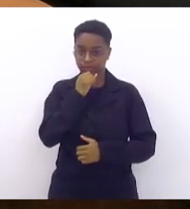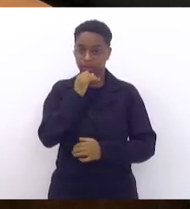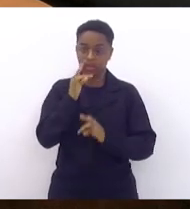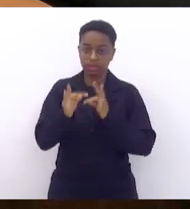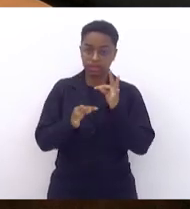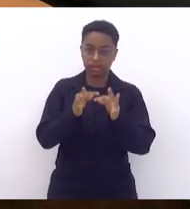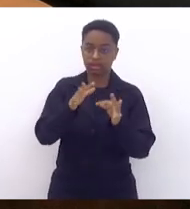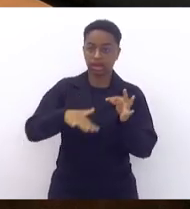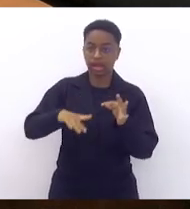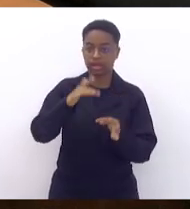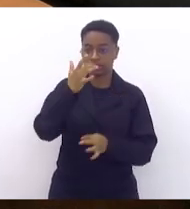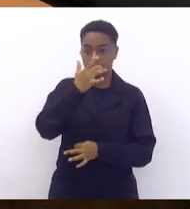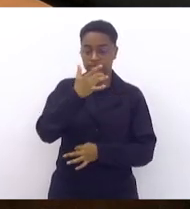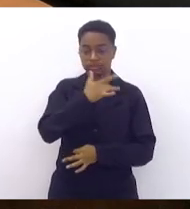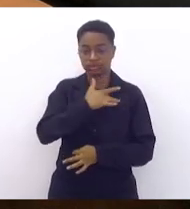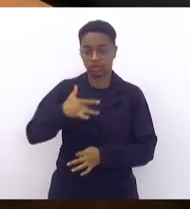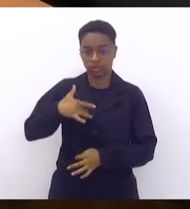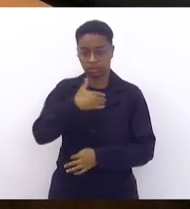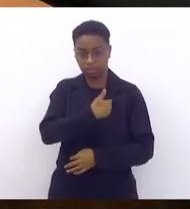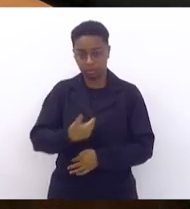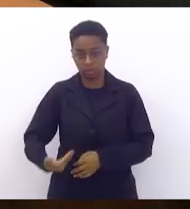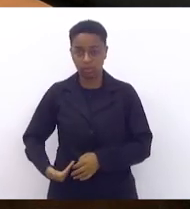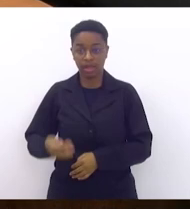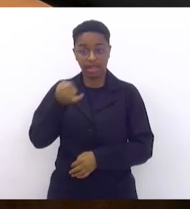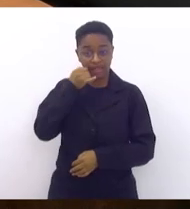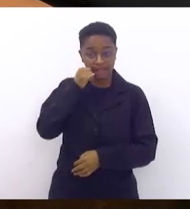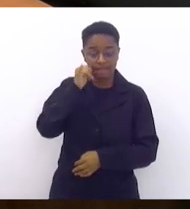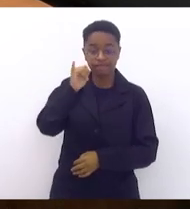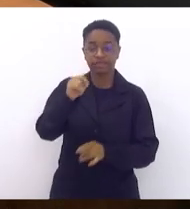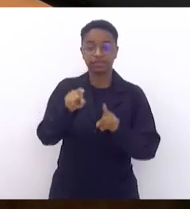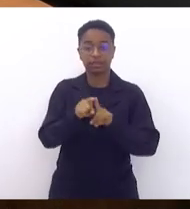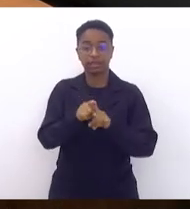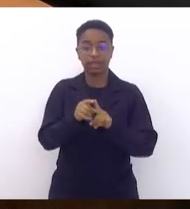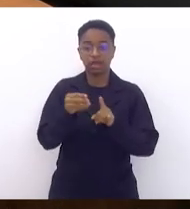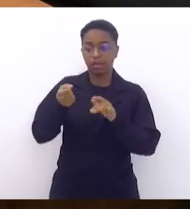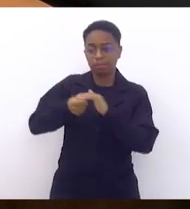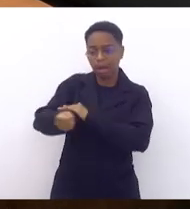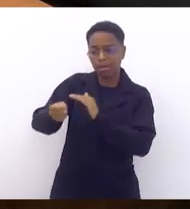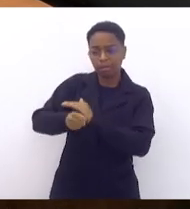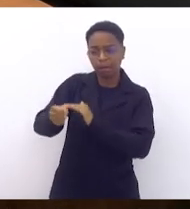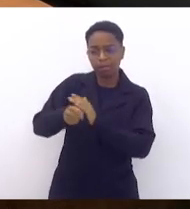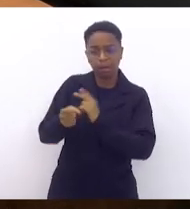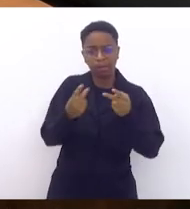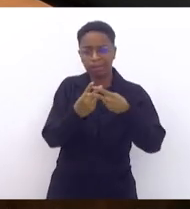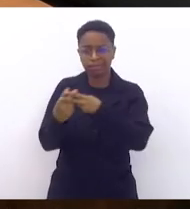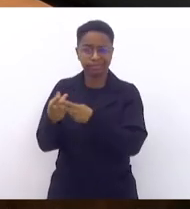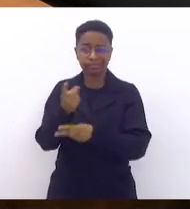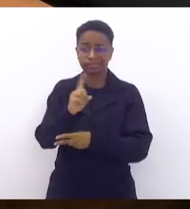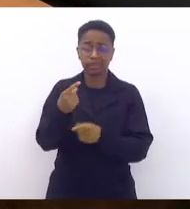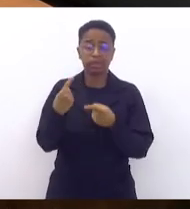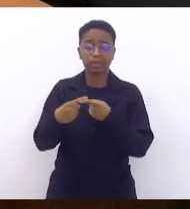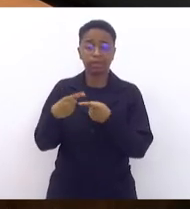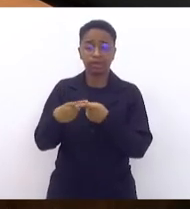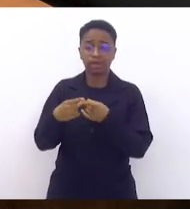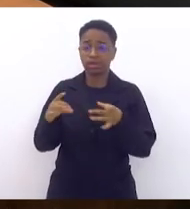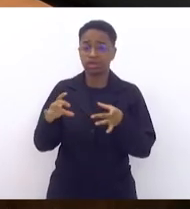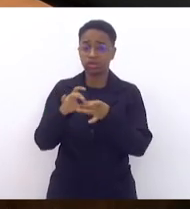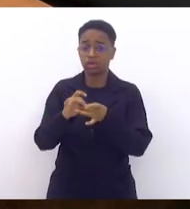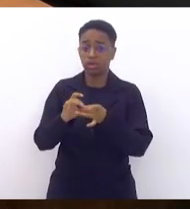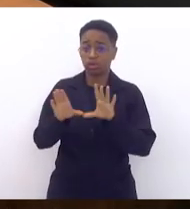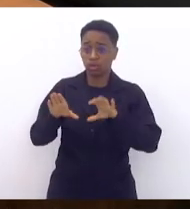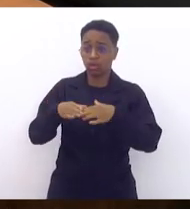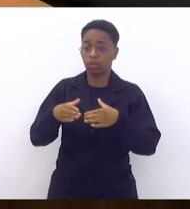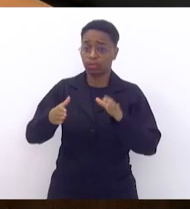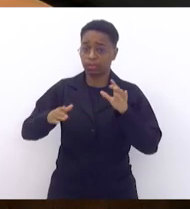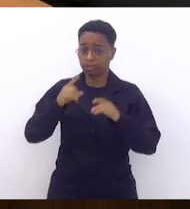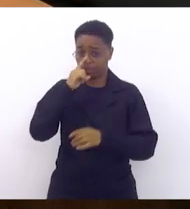saúde pública, prevenindo, não entupindo as prisões de usuários que vão ficar lá reféns de gangues